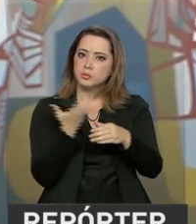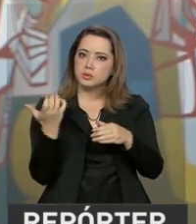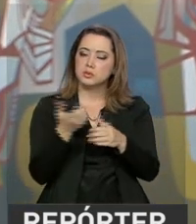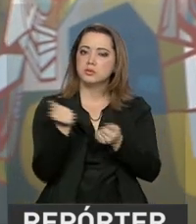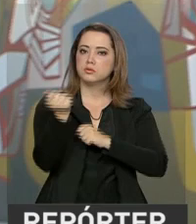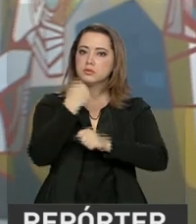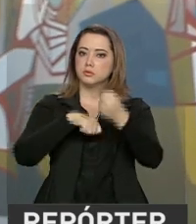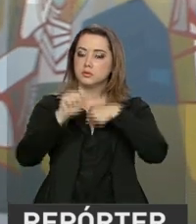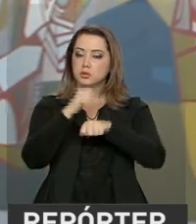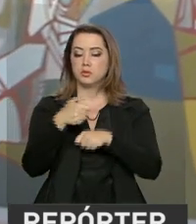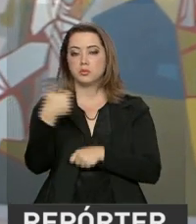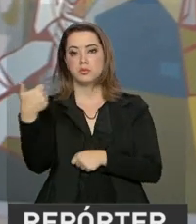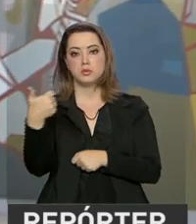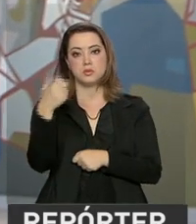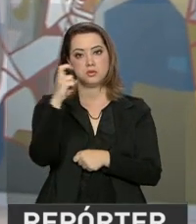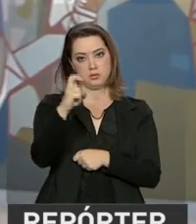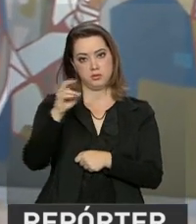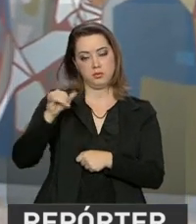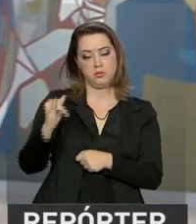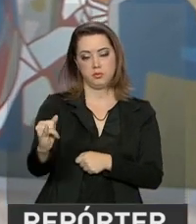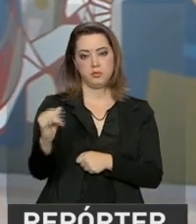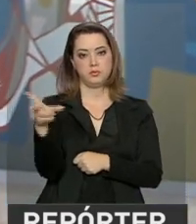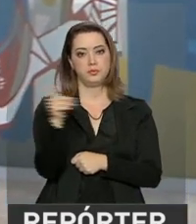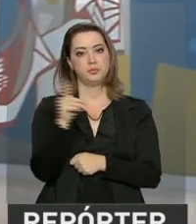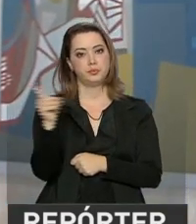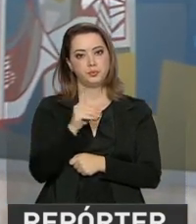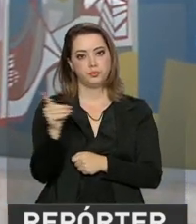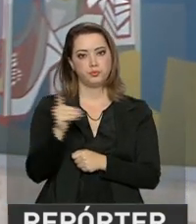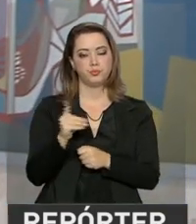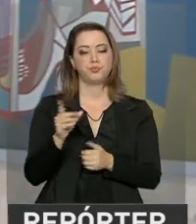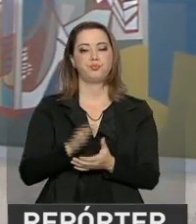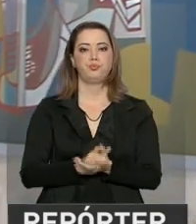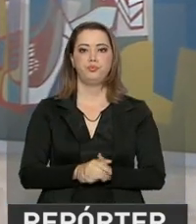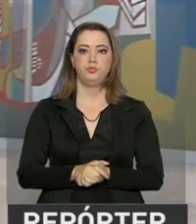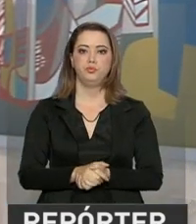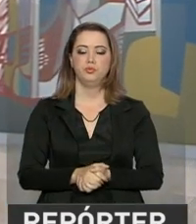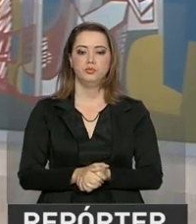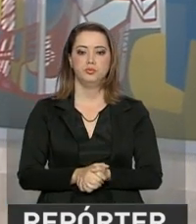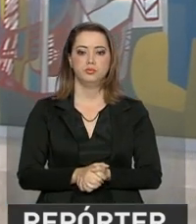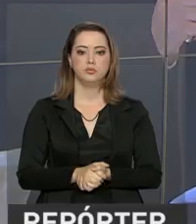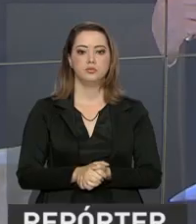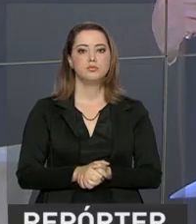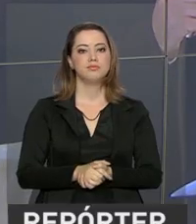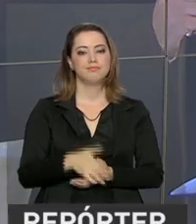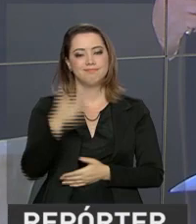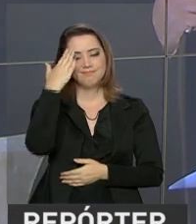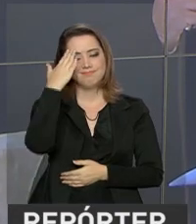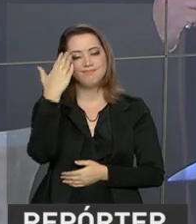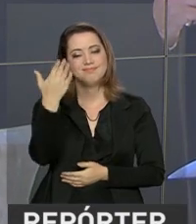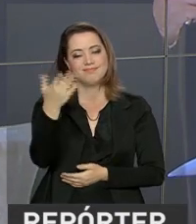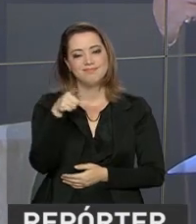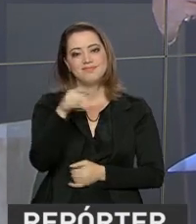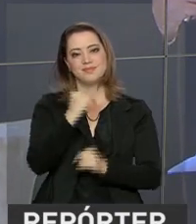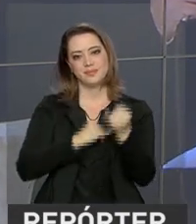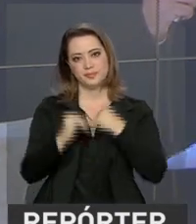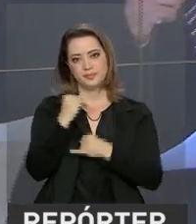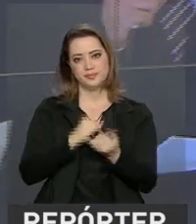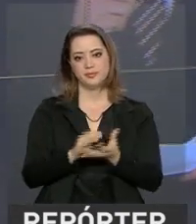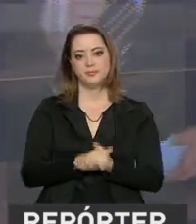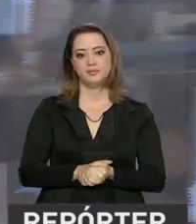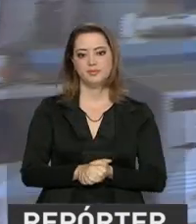um total de 15 Bilhões de Dólares entre 2015 e o final deste ano Daniele Obrigada João Pedro pelas suas